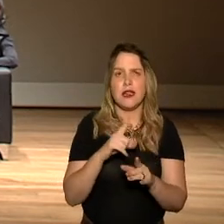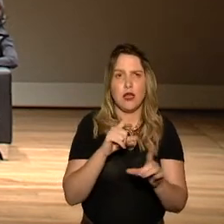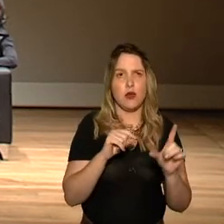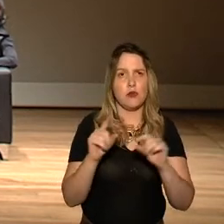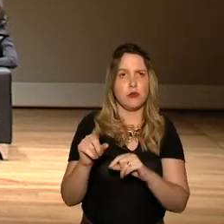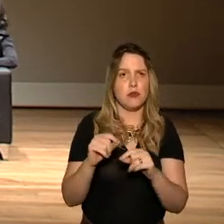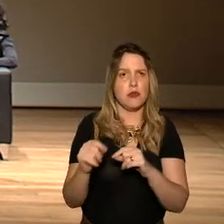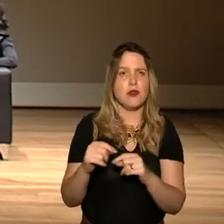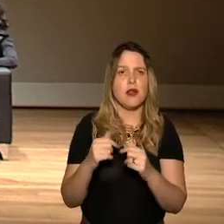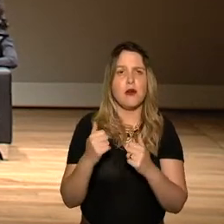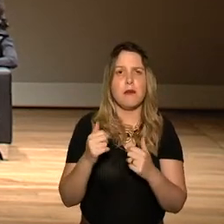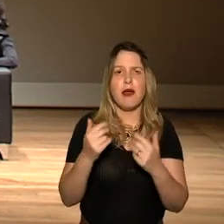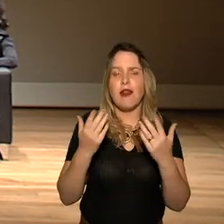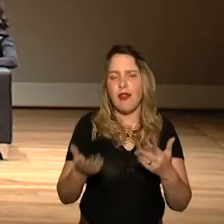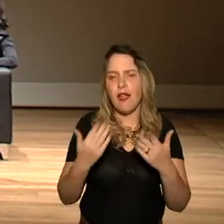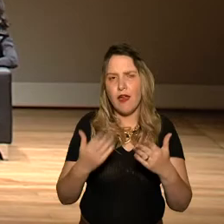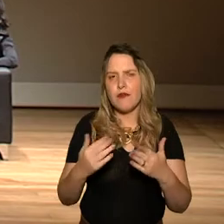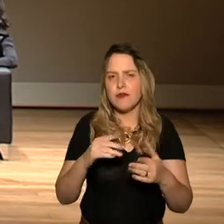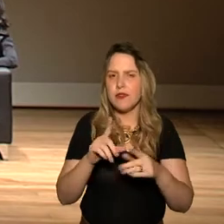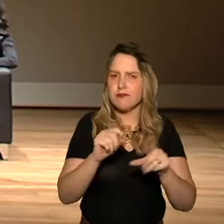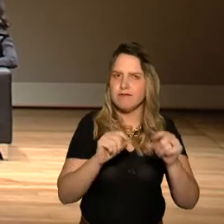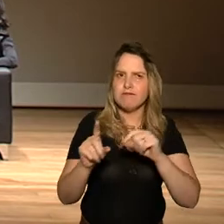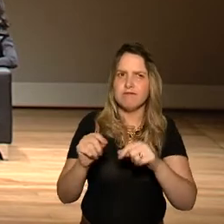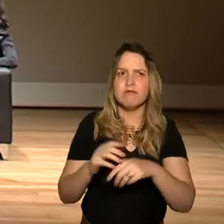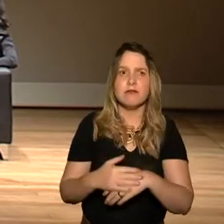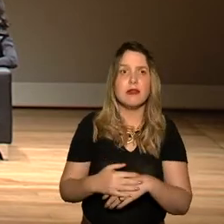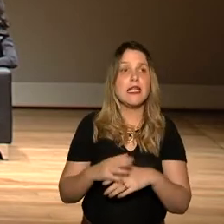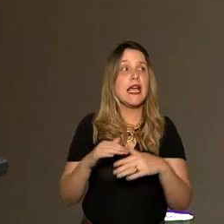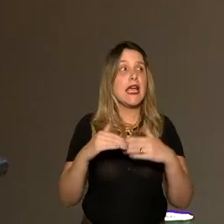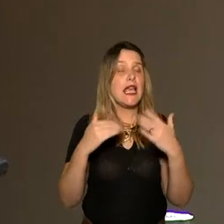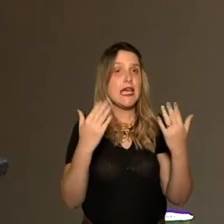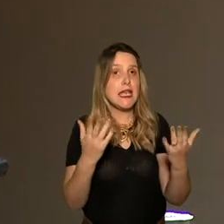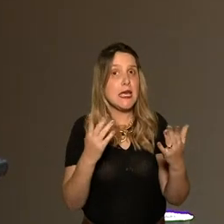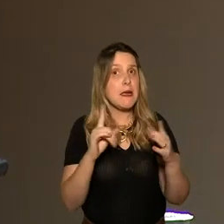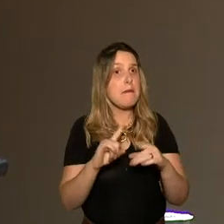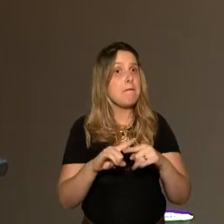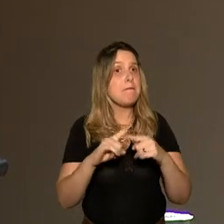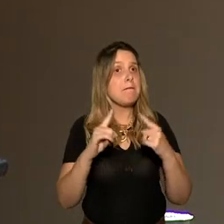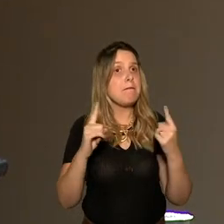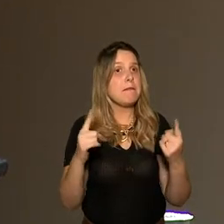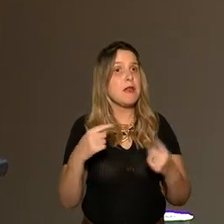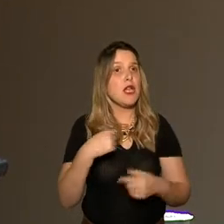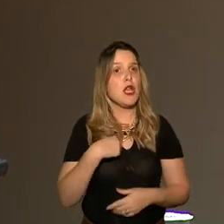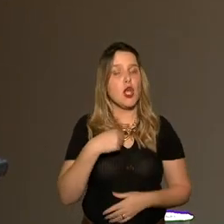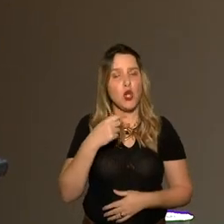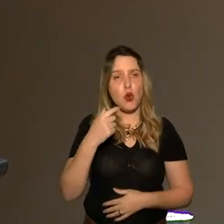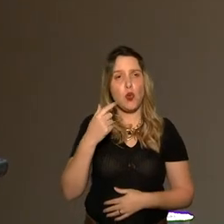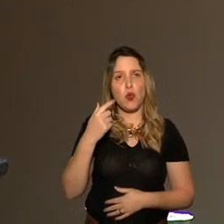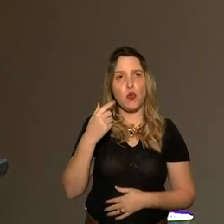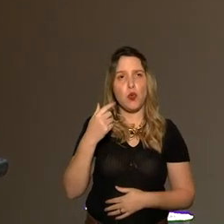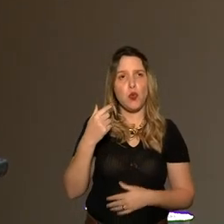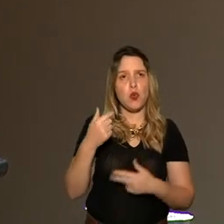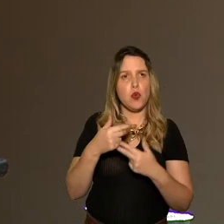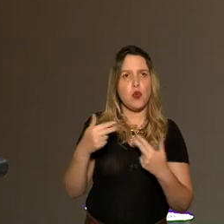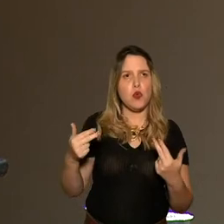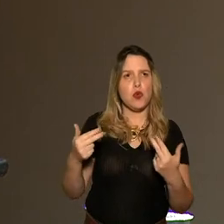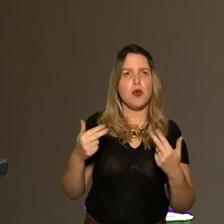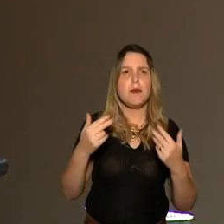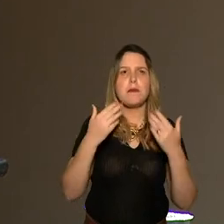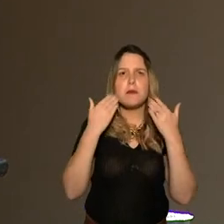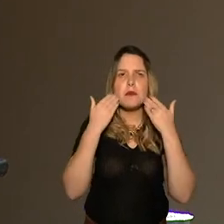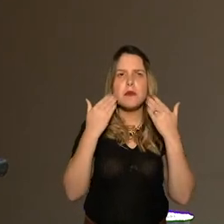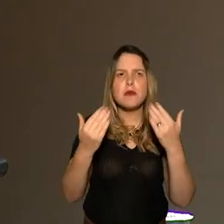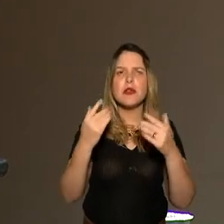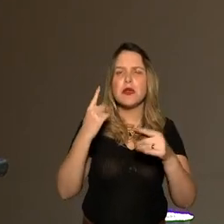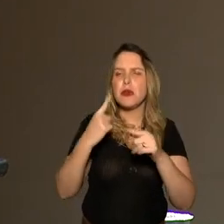mas às vezes o próprio público não quer é não mas aí eu é muito interessante esse exemplo que você traz